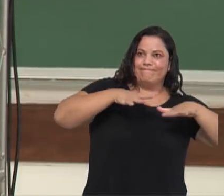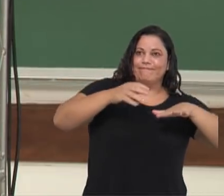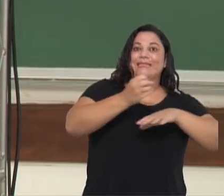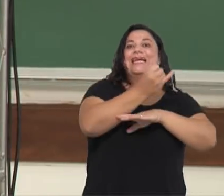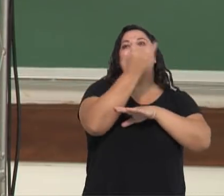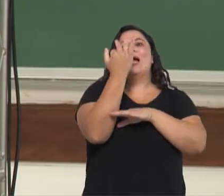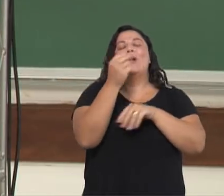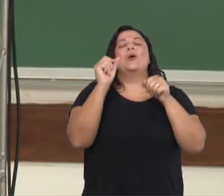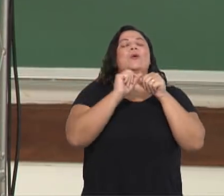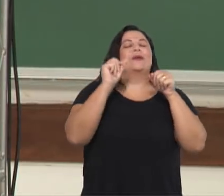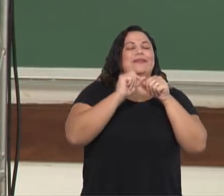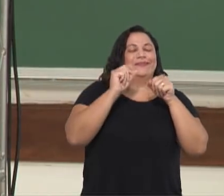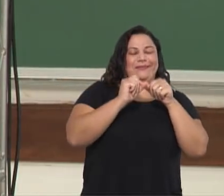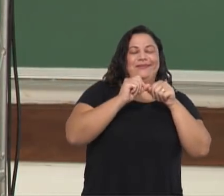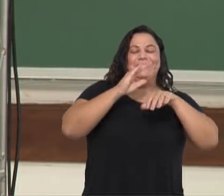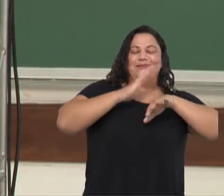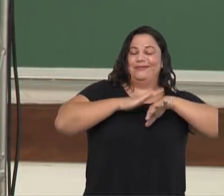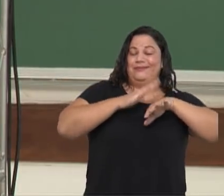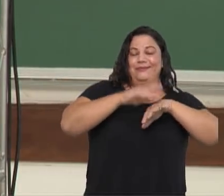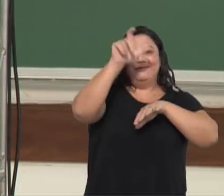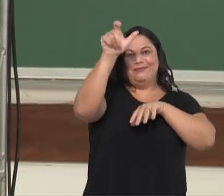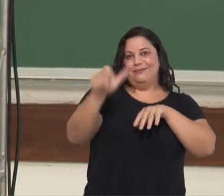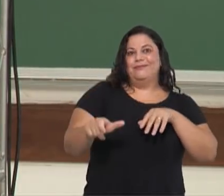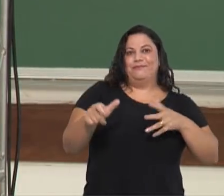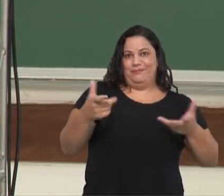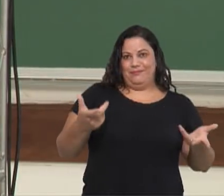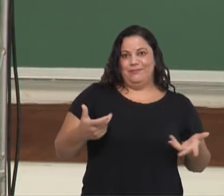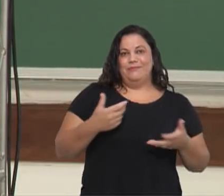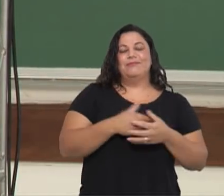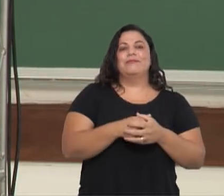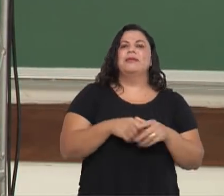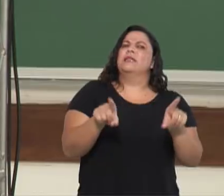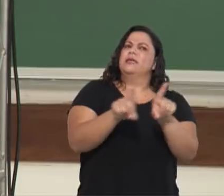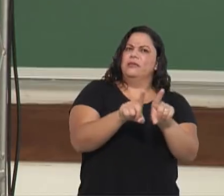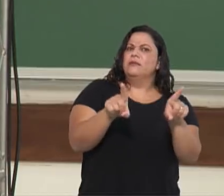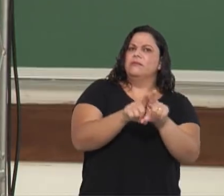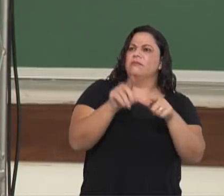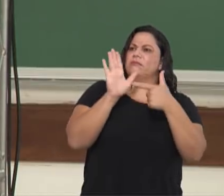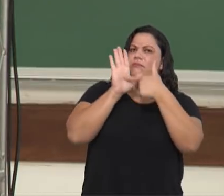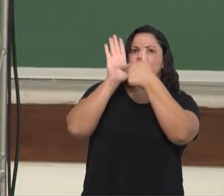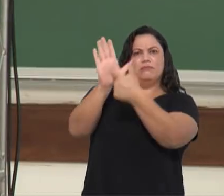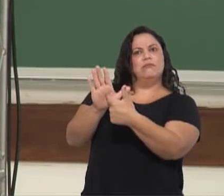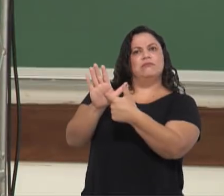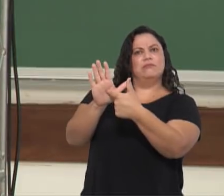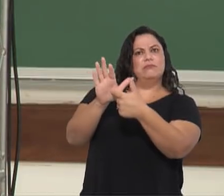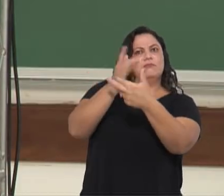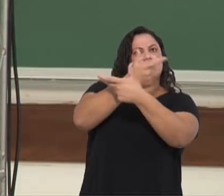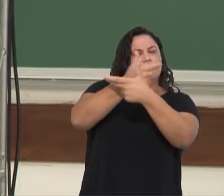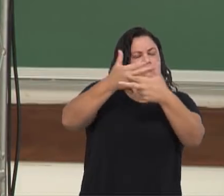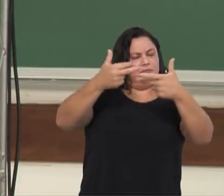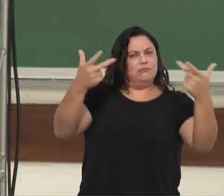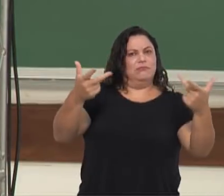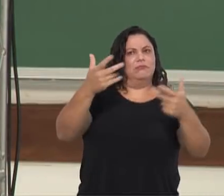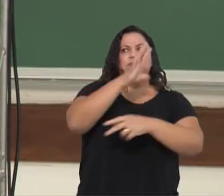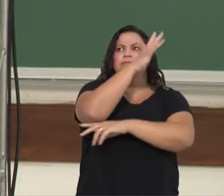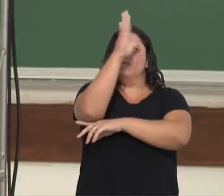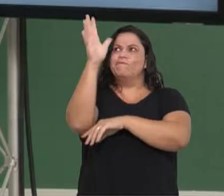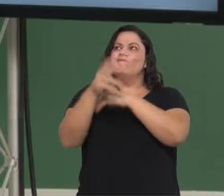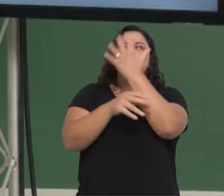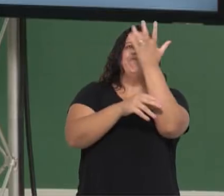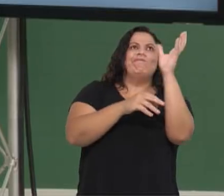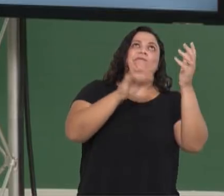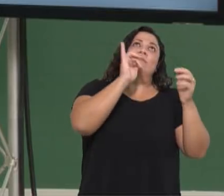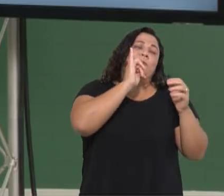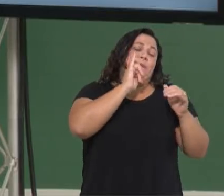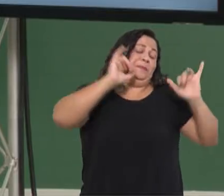por alguém em um dado momento. Ele também indica fenômenos da natureza, como chover,